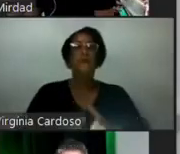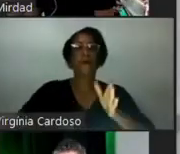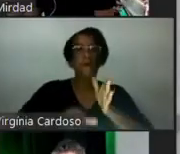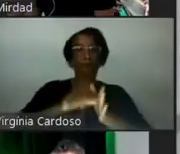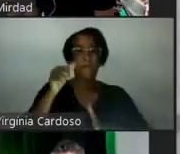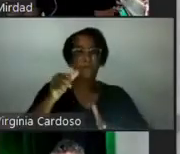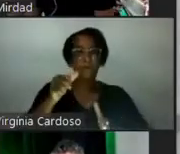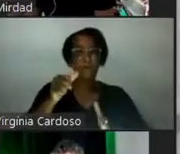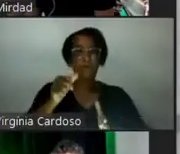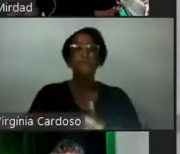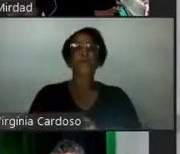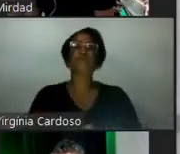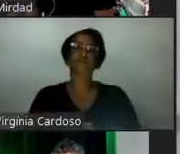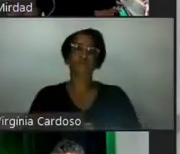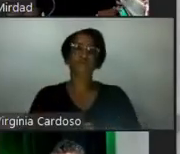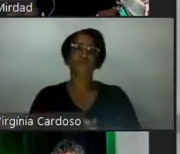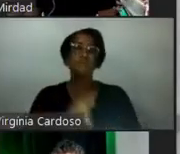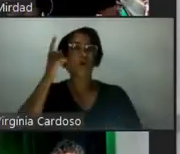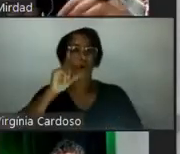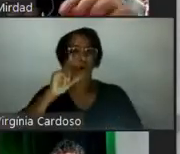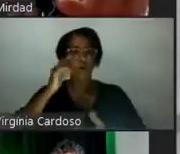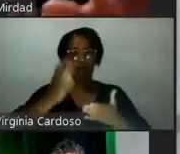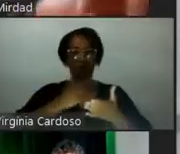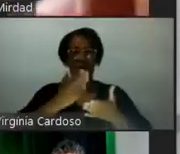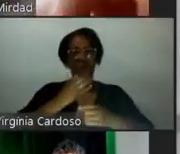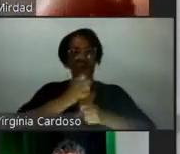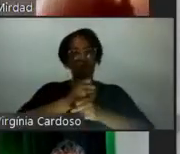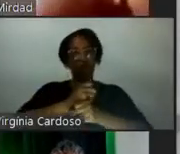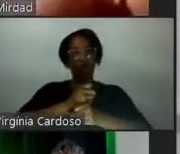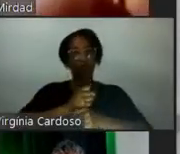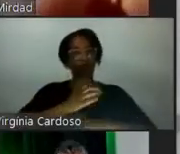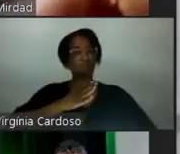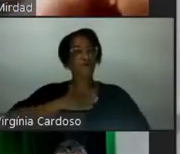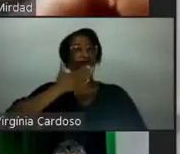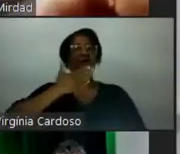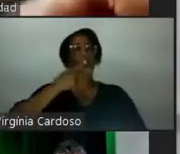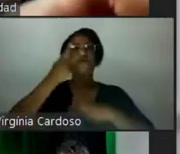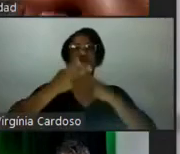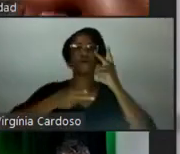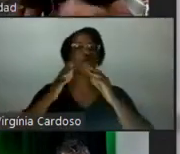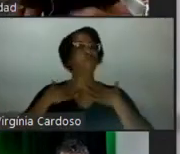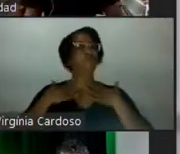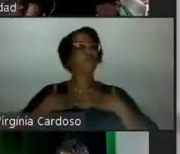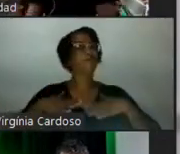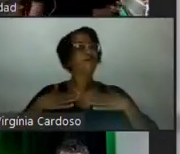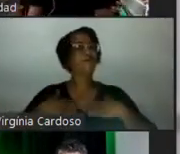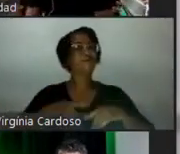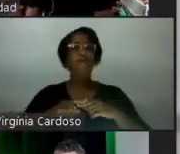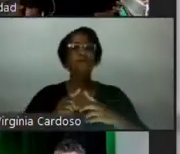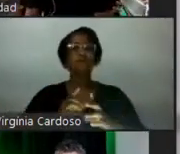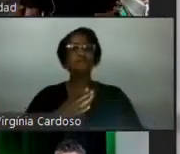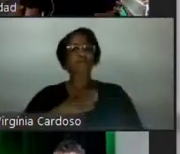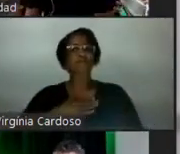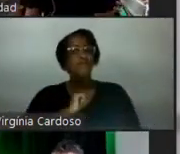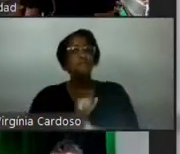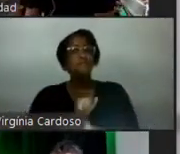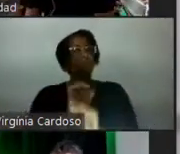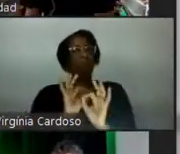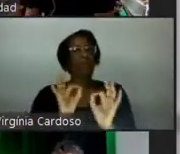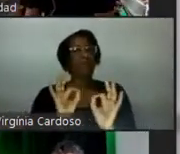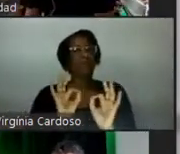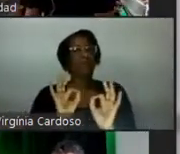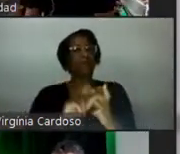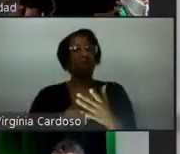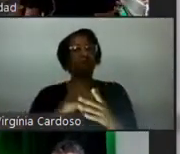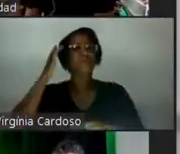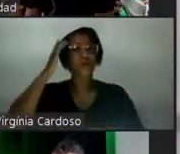o ganhar o livro do ano foi uma grande surpresa, Mavi. Eu digo isso com muita tranquilidade, assim. Porque eu não esperava de verdade, assim. Eu achava